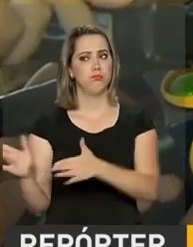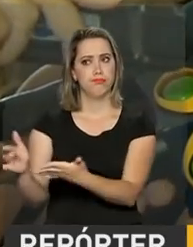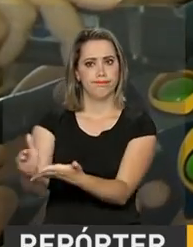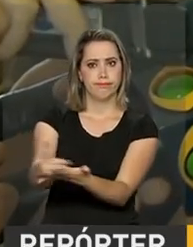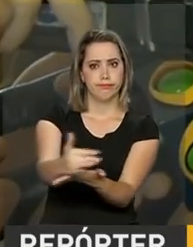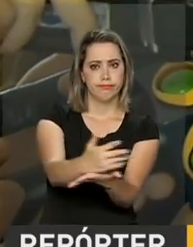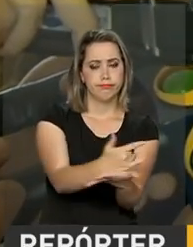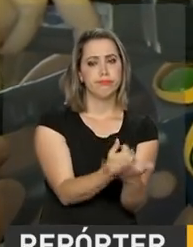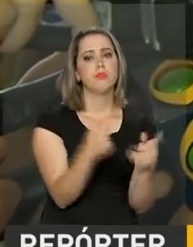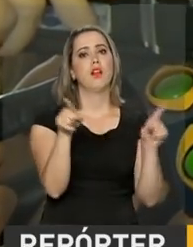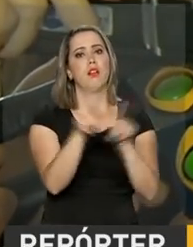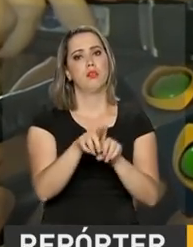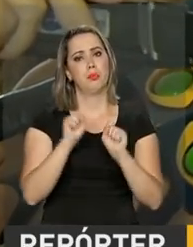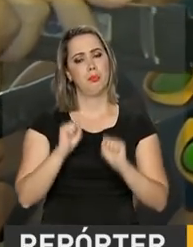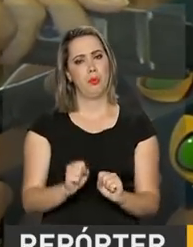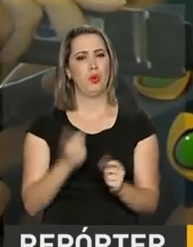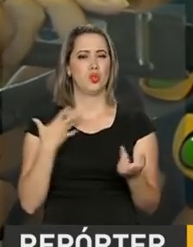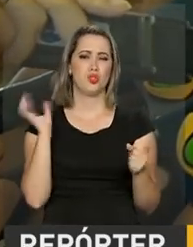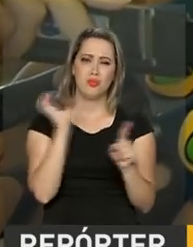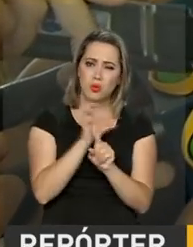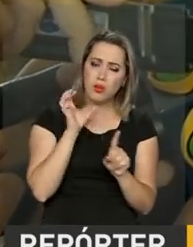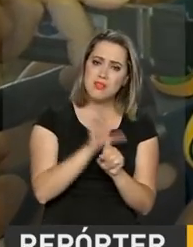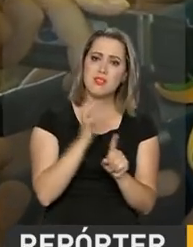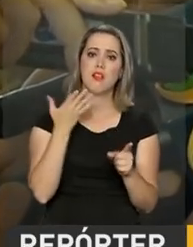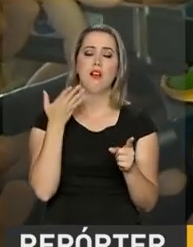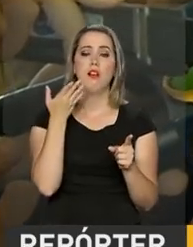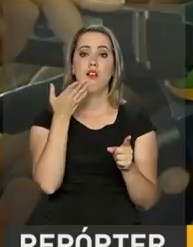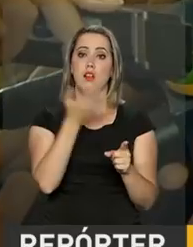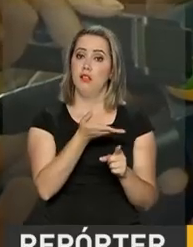pode servir de incentivo à